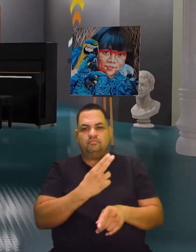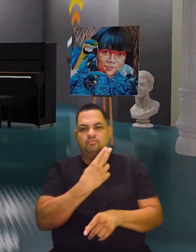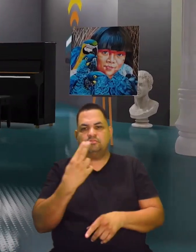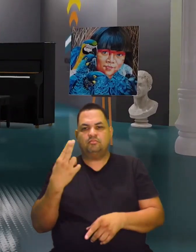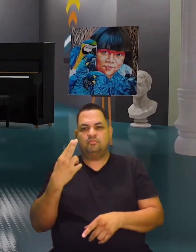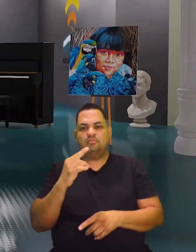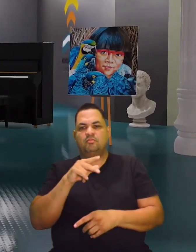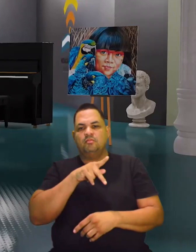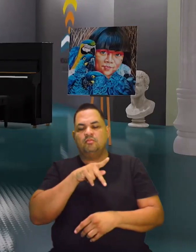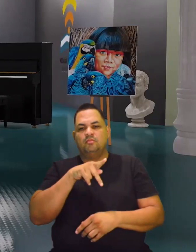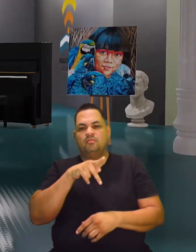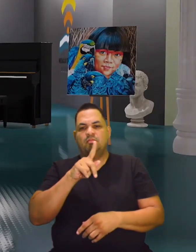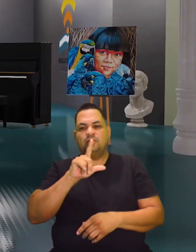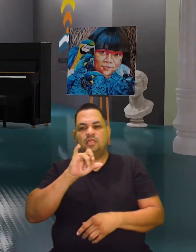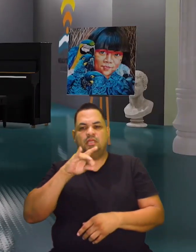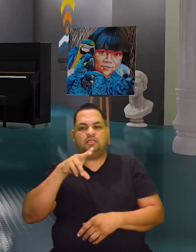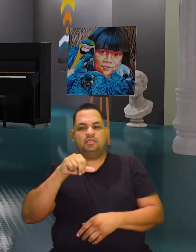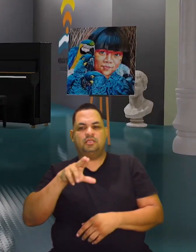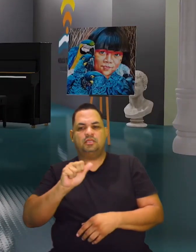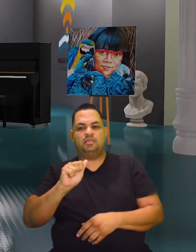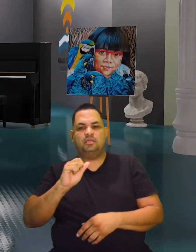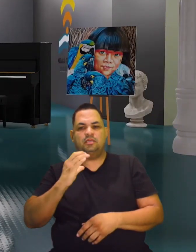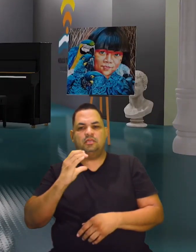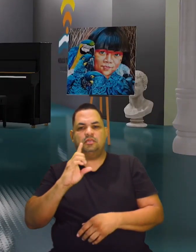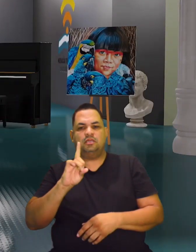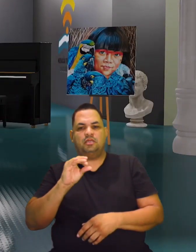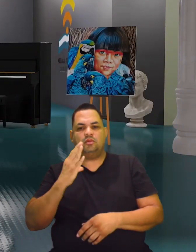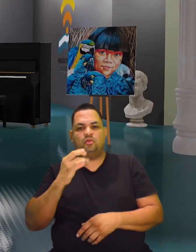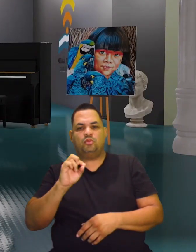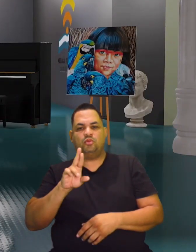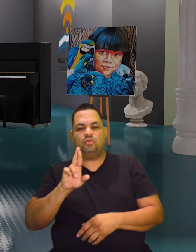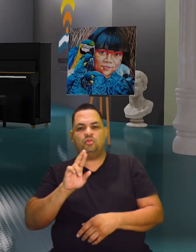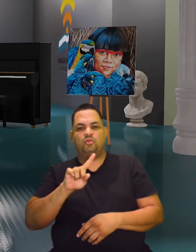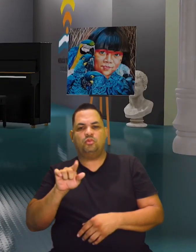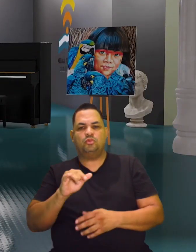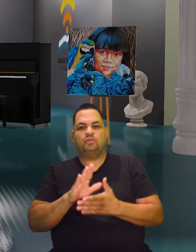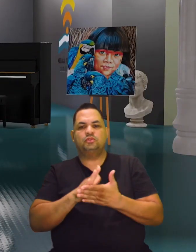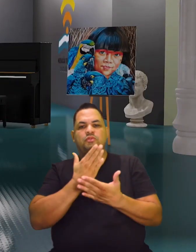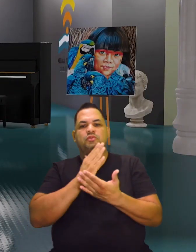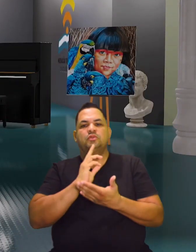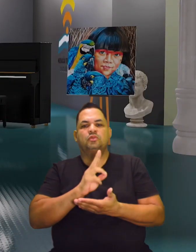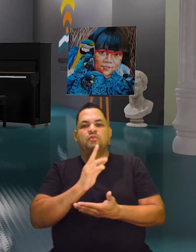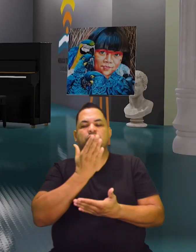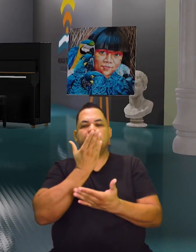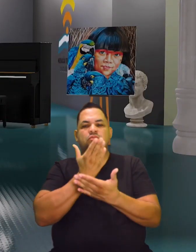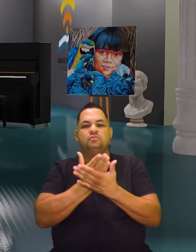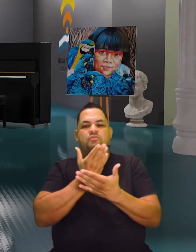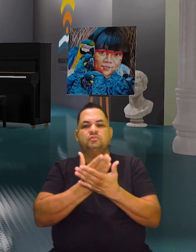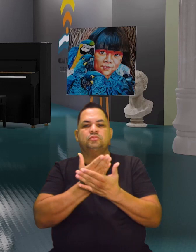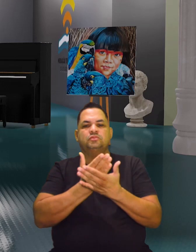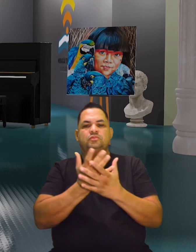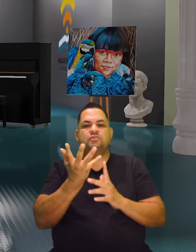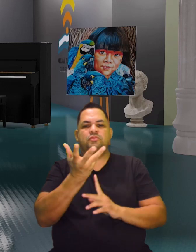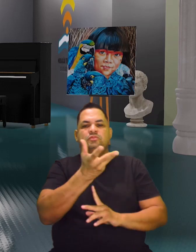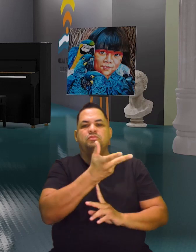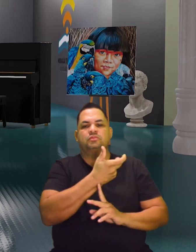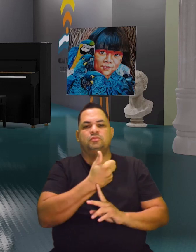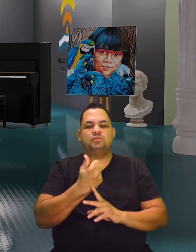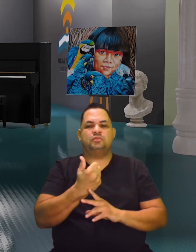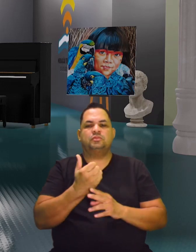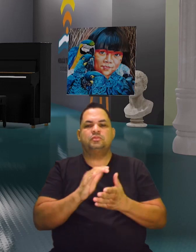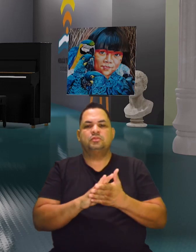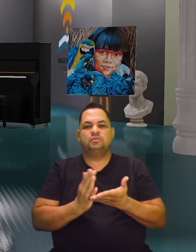Cruz. Estamos dando continuidade aos estudos do componente curricular de arte. Isso mesmo, estudantes,